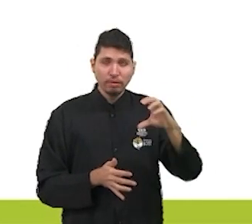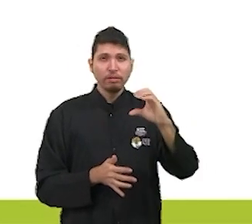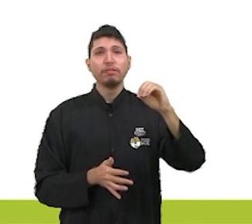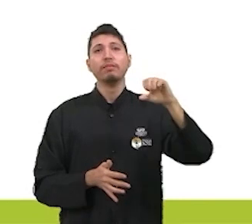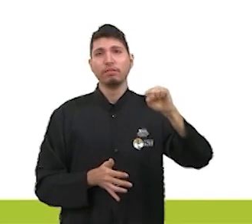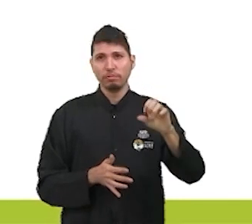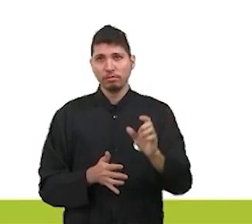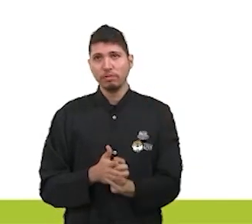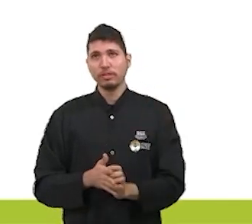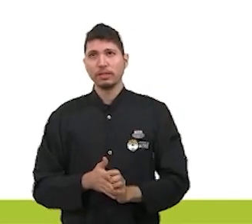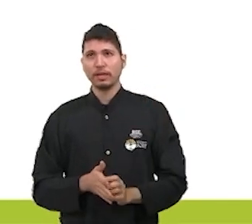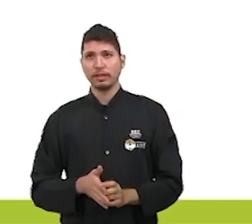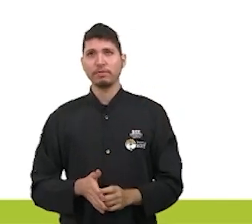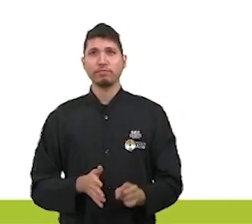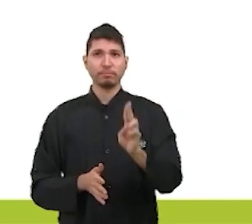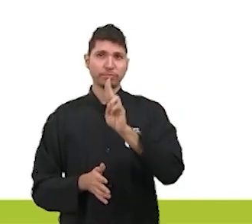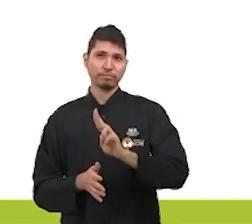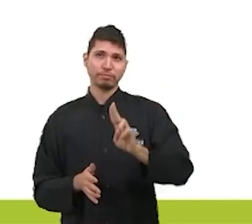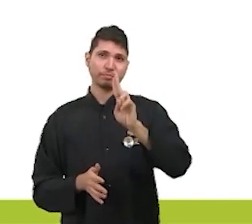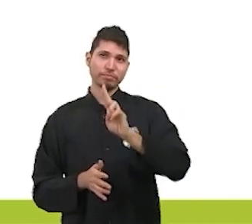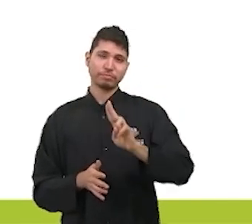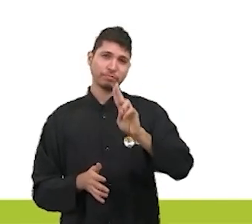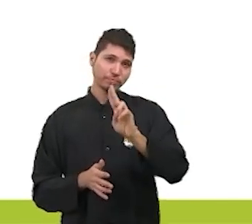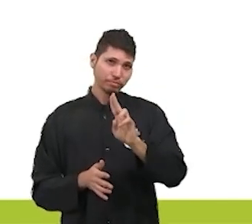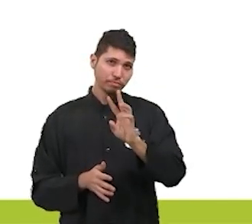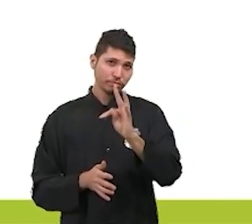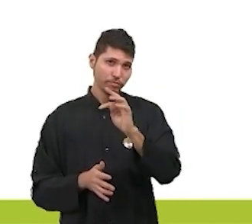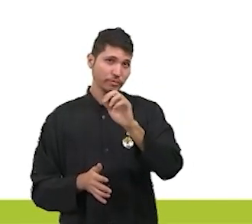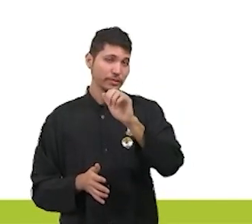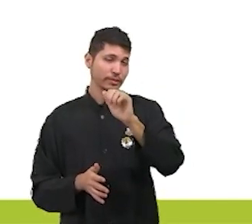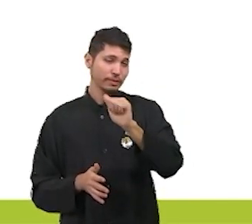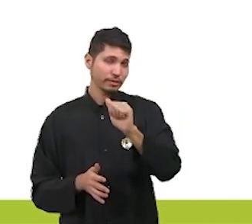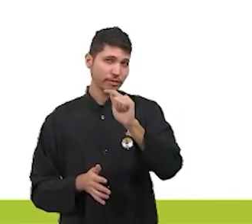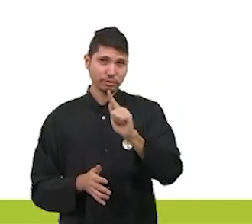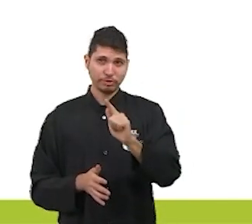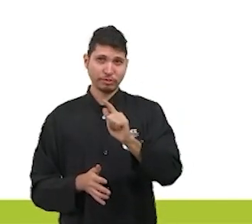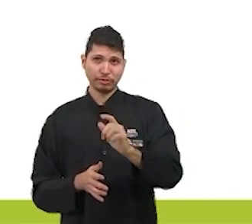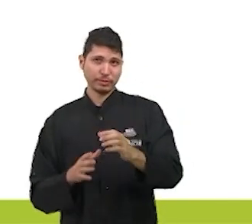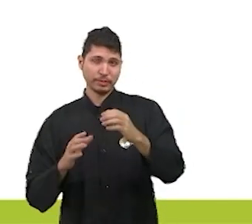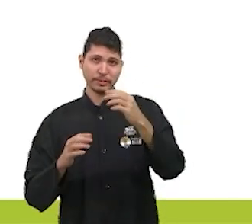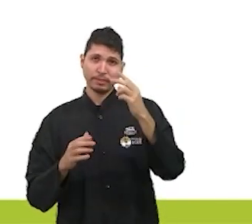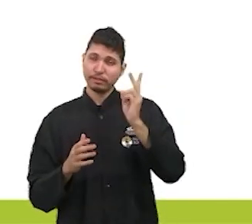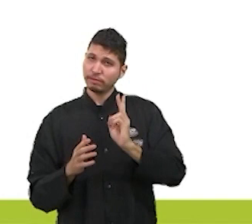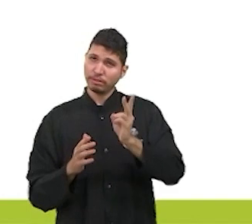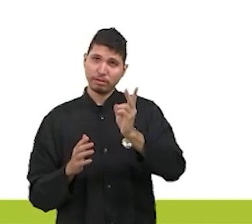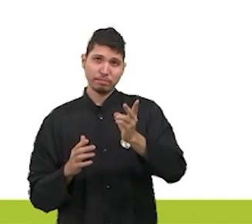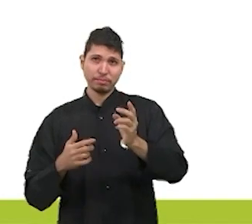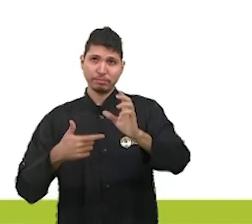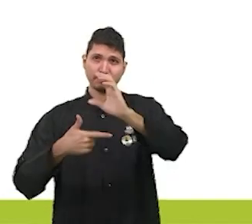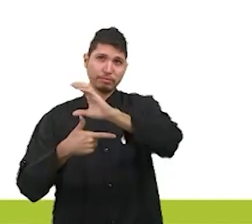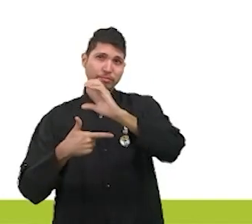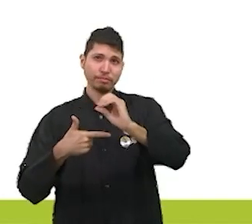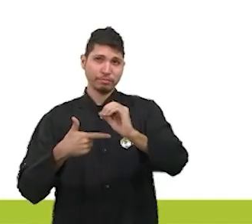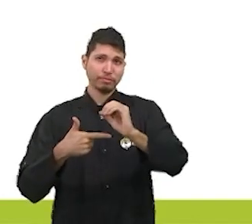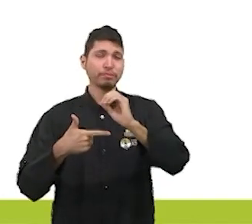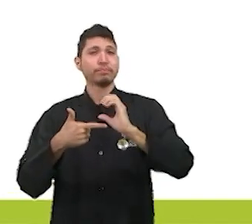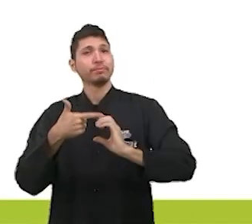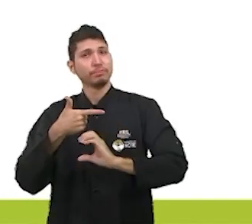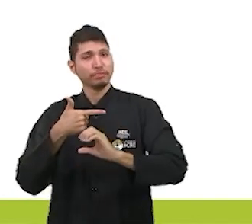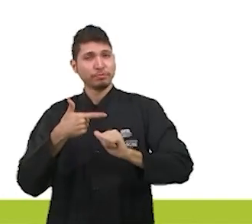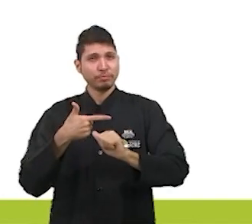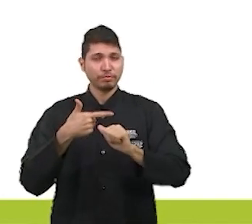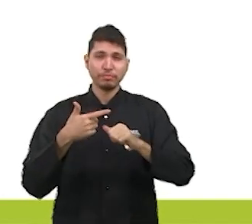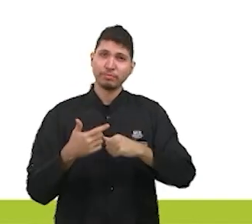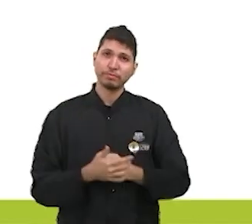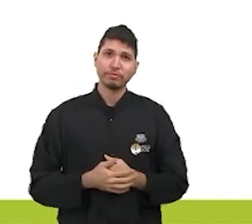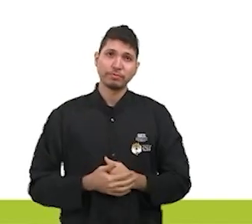coca, ok? Tangente é coca. Aí eu vou lá e substituo os valores. O que eu estou procurando? Eu estou procurando o H, já